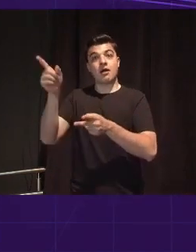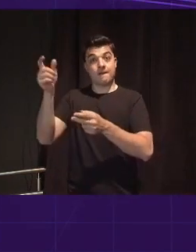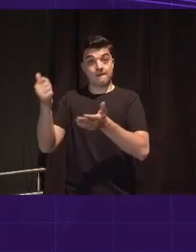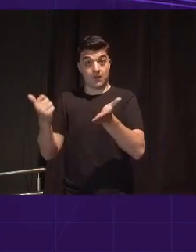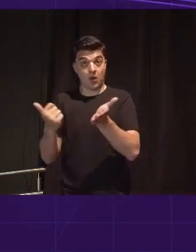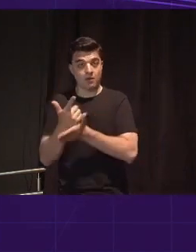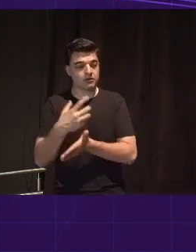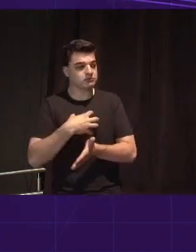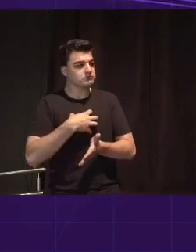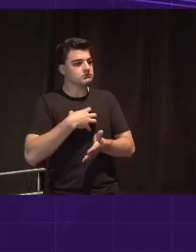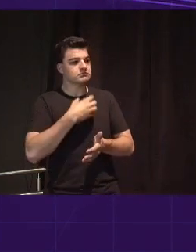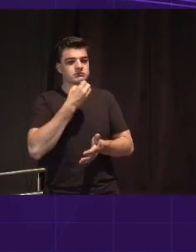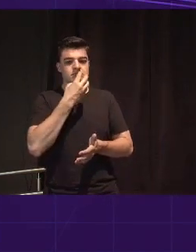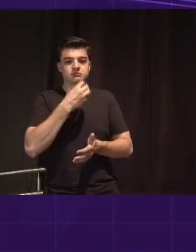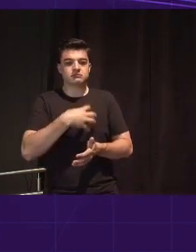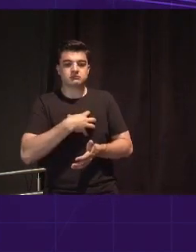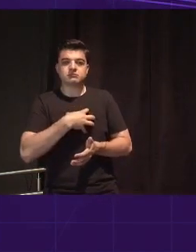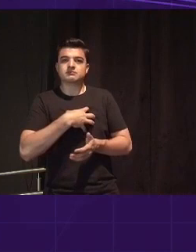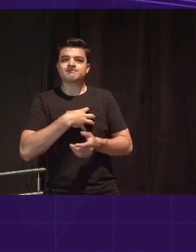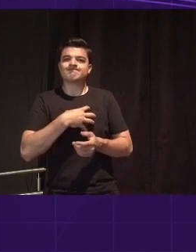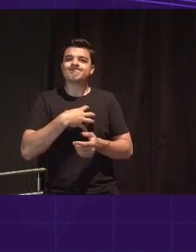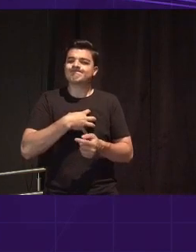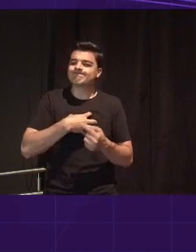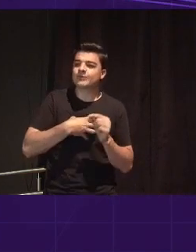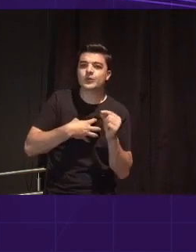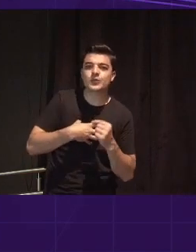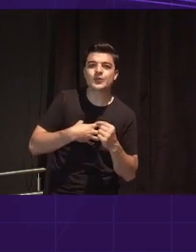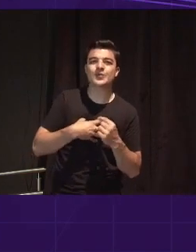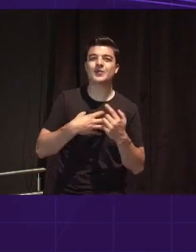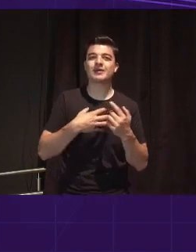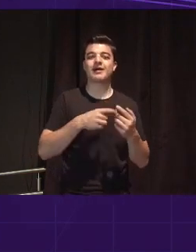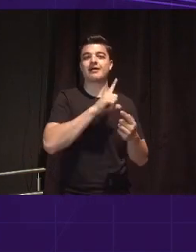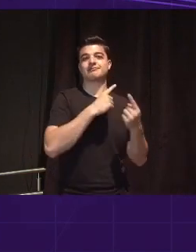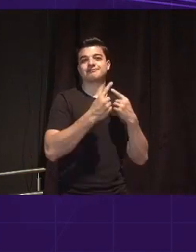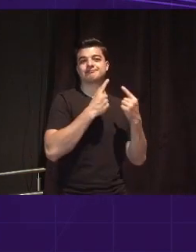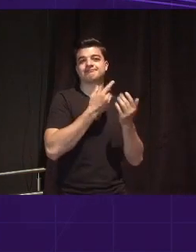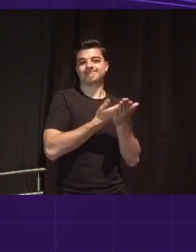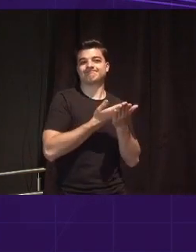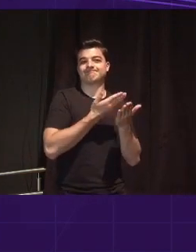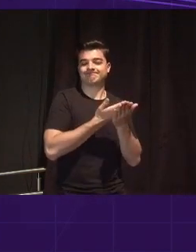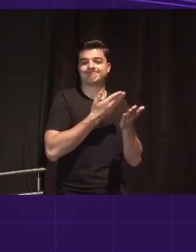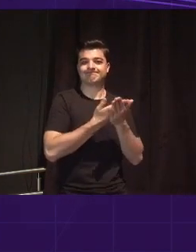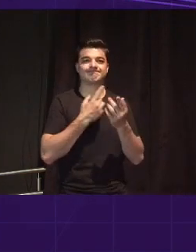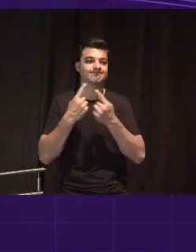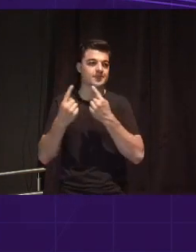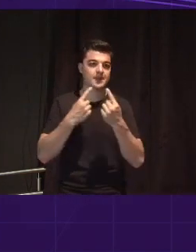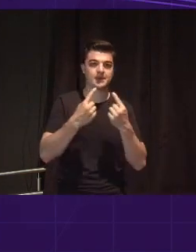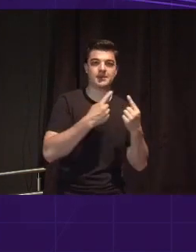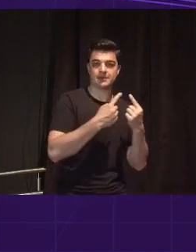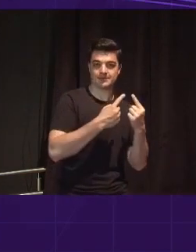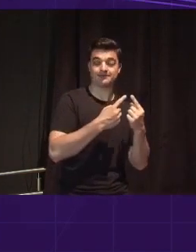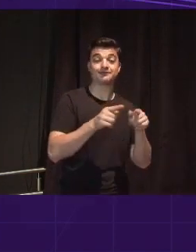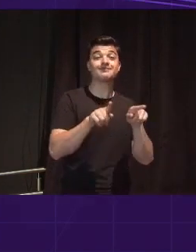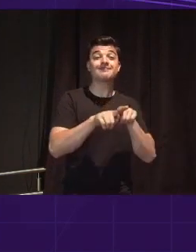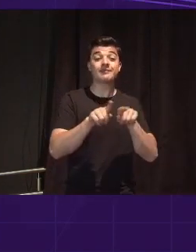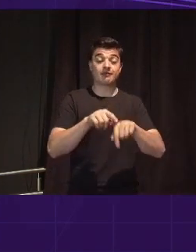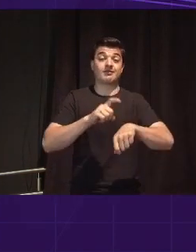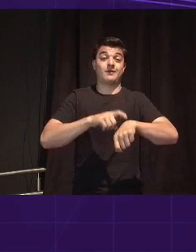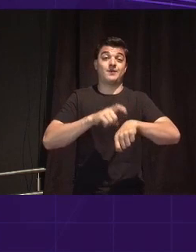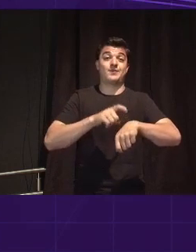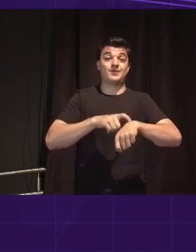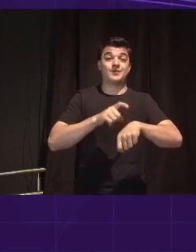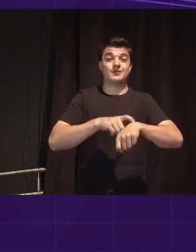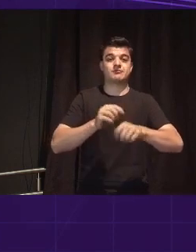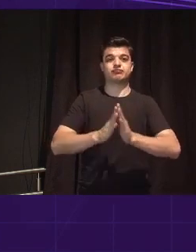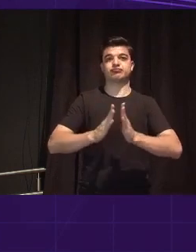Como cada área vai impactar o cliente dentro da nossa estrutura, né? Quando a gente começou a falar de prazo, começou a virar um